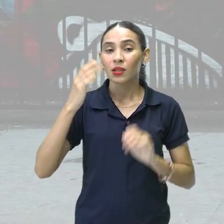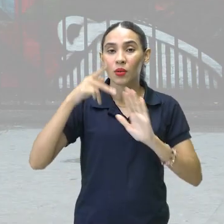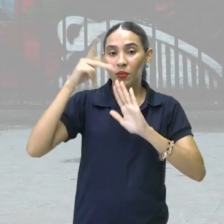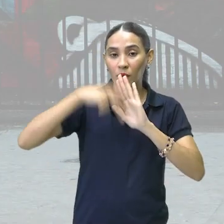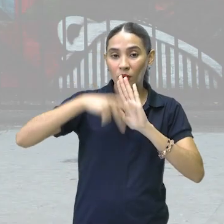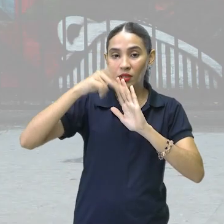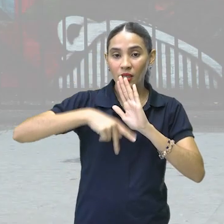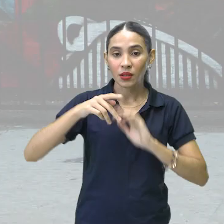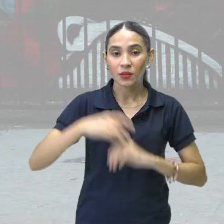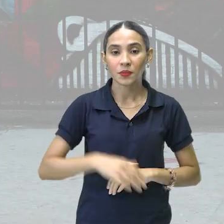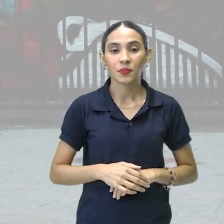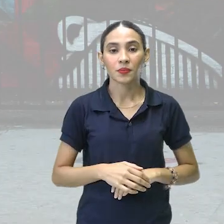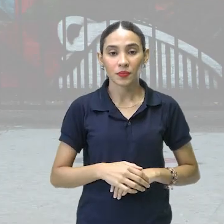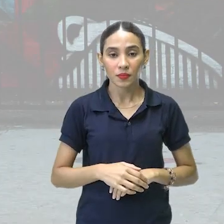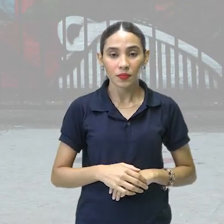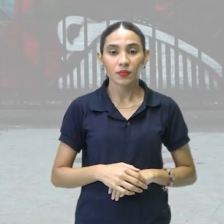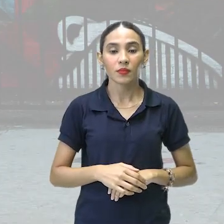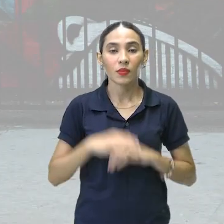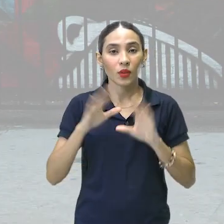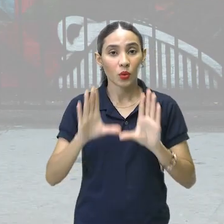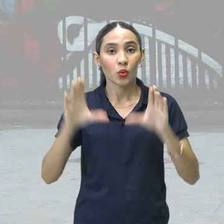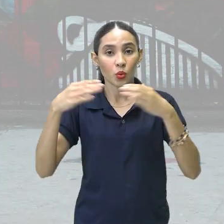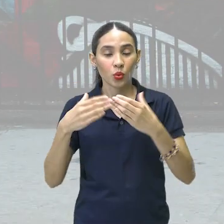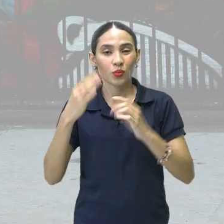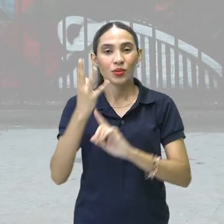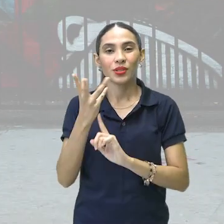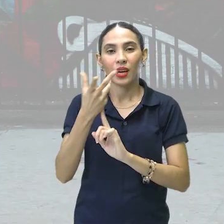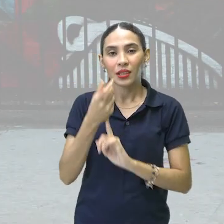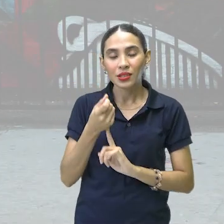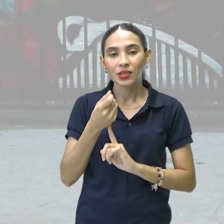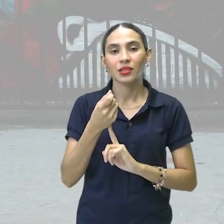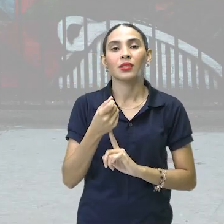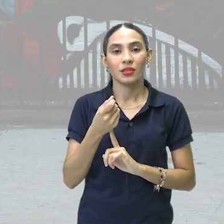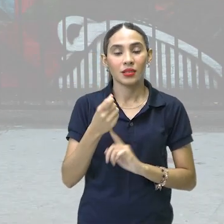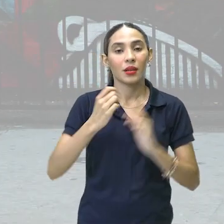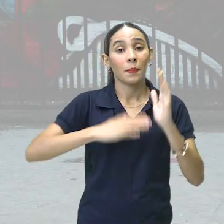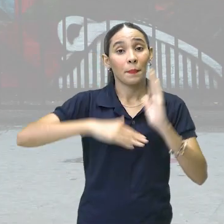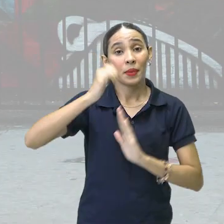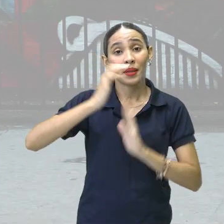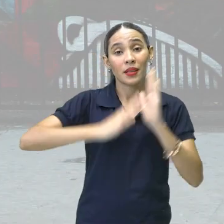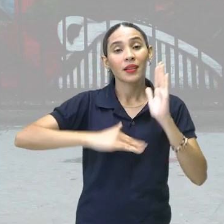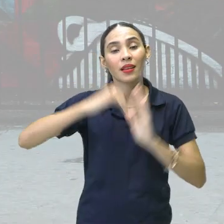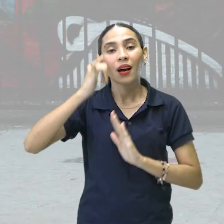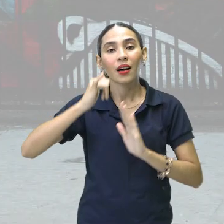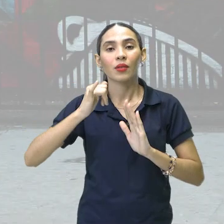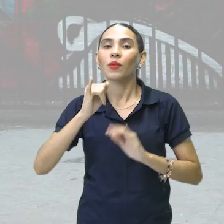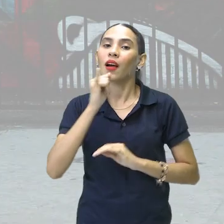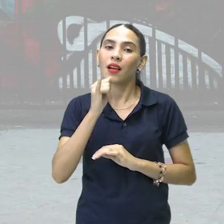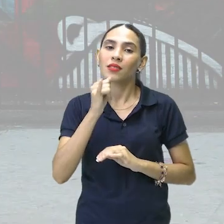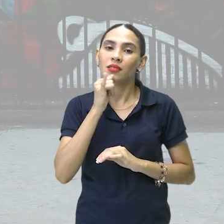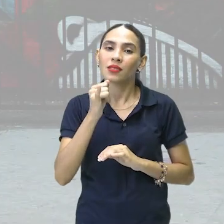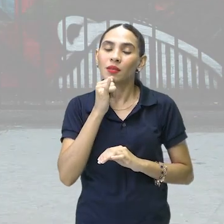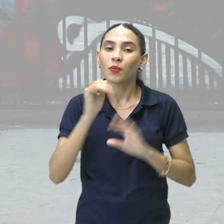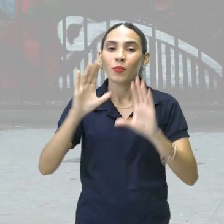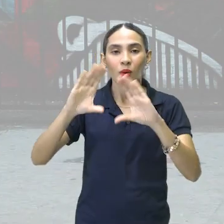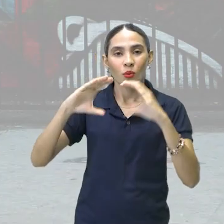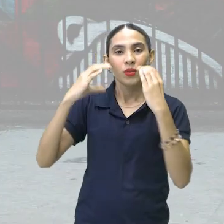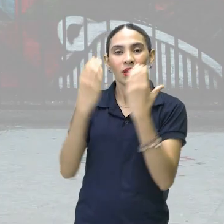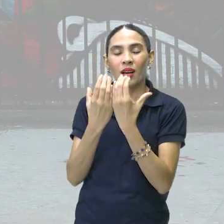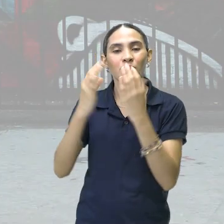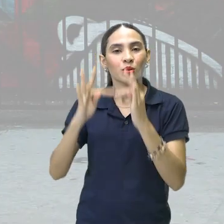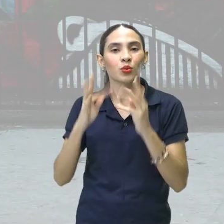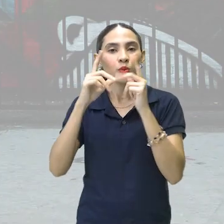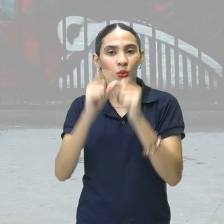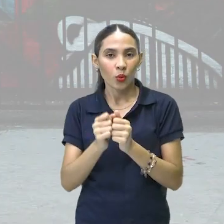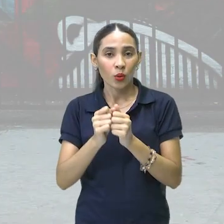nesse projeto? Um grupo de artistas ali pintaram, por exemplo, uma